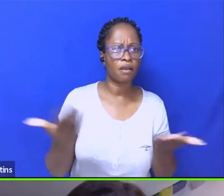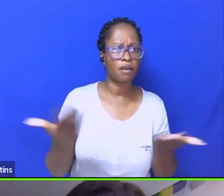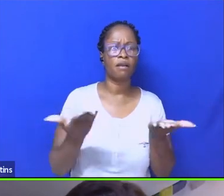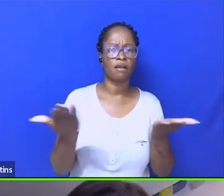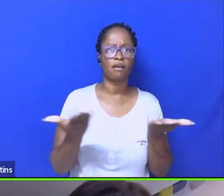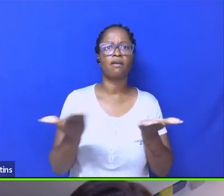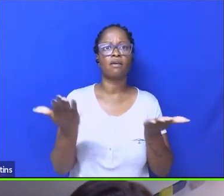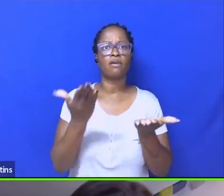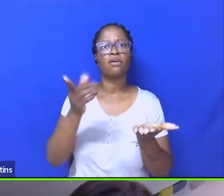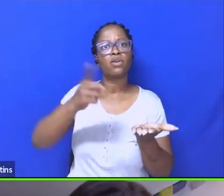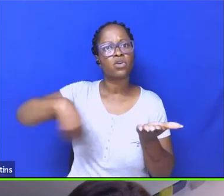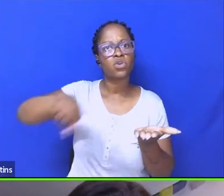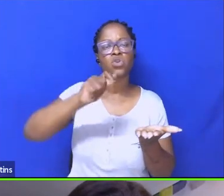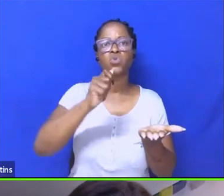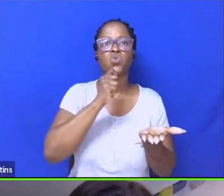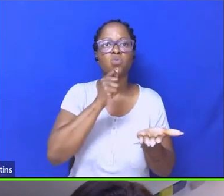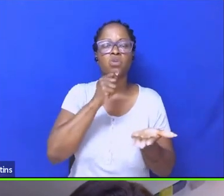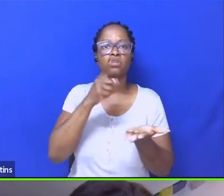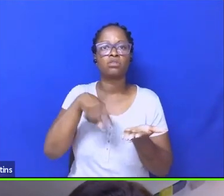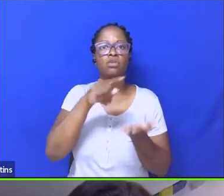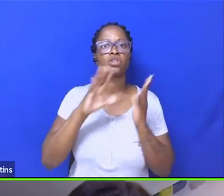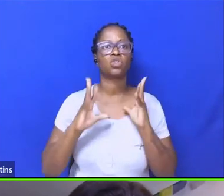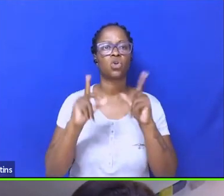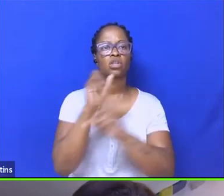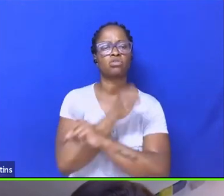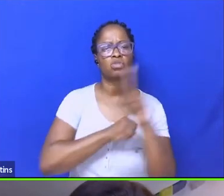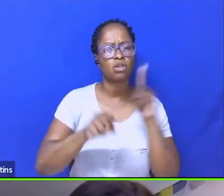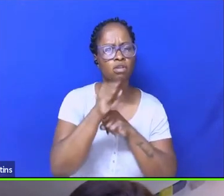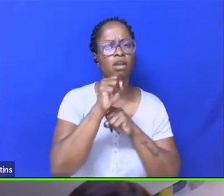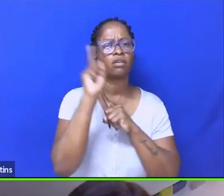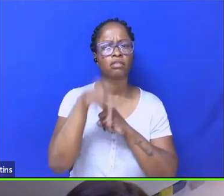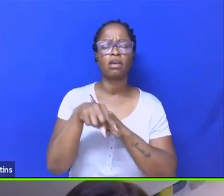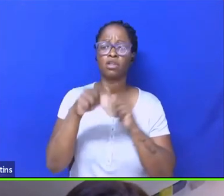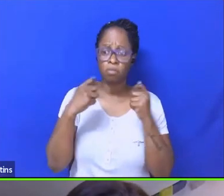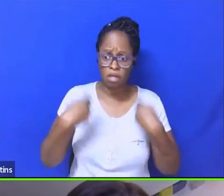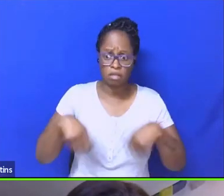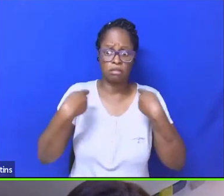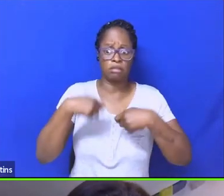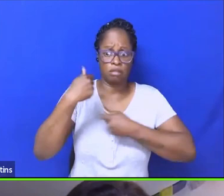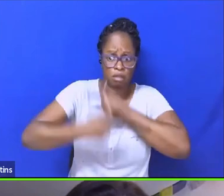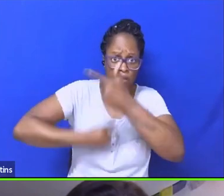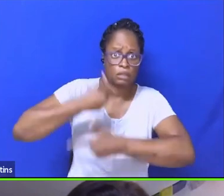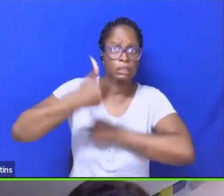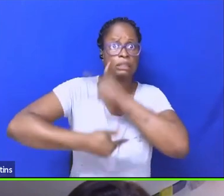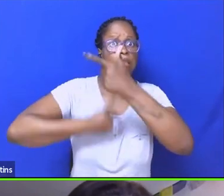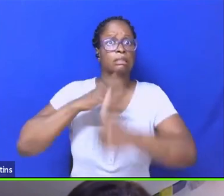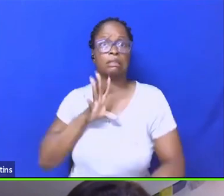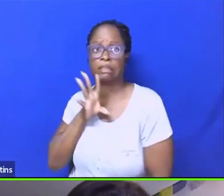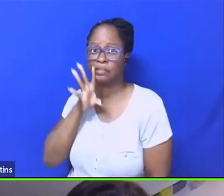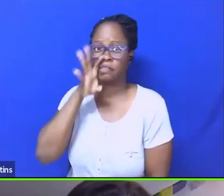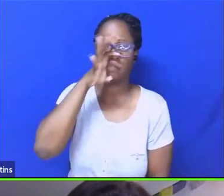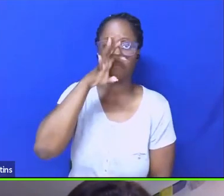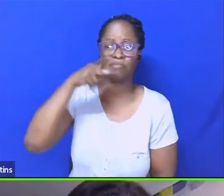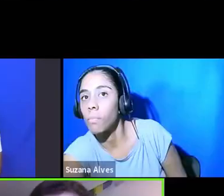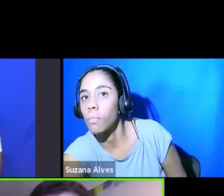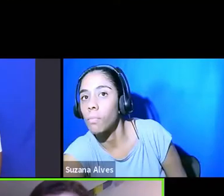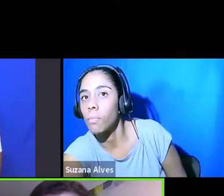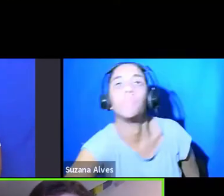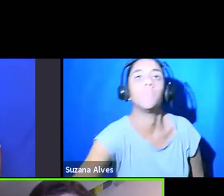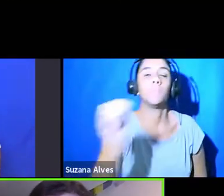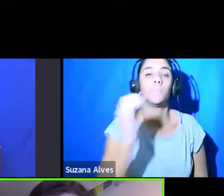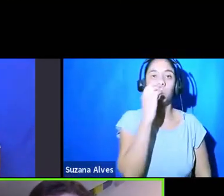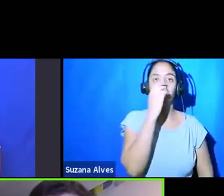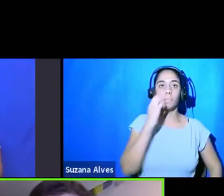em que haya um trabalho que não está remunerado e que deve ser reconocido em que não há apoio social